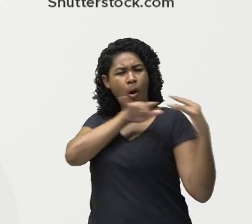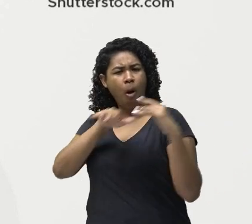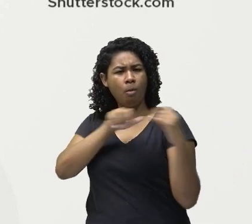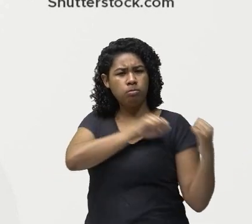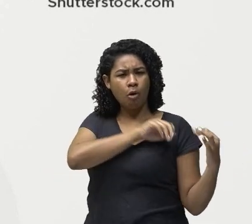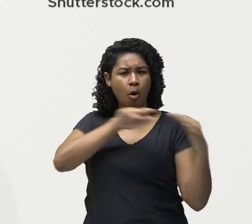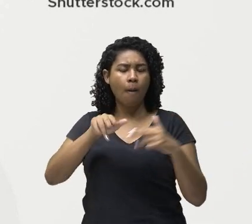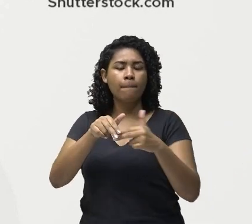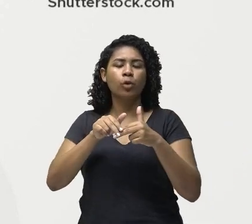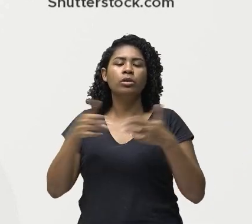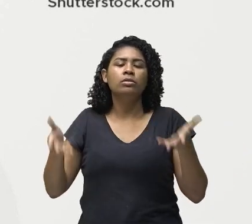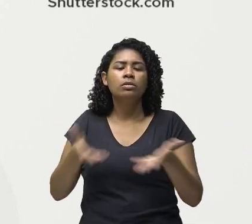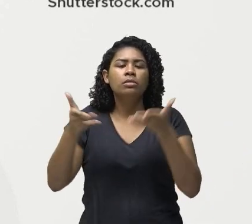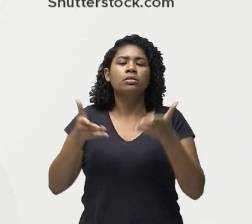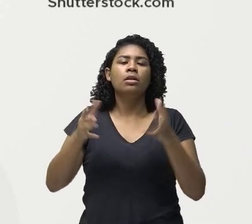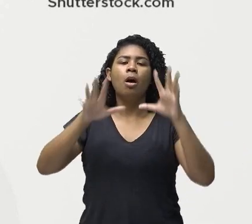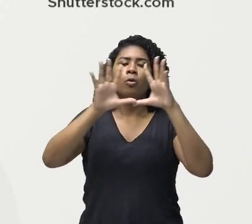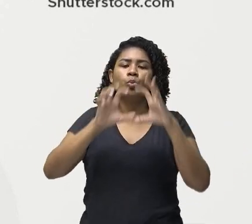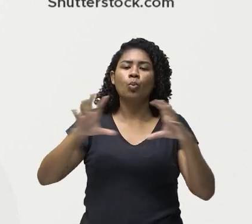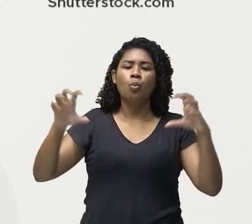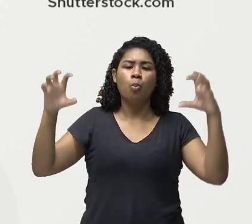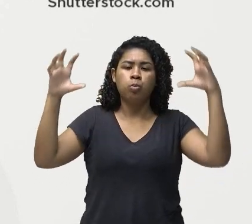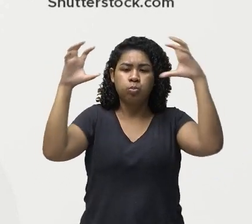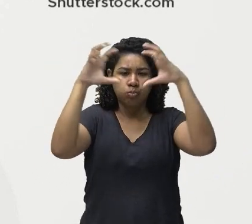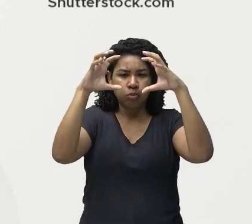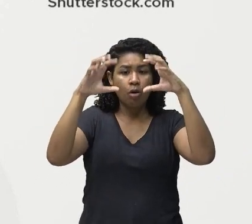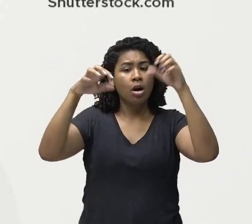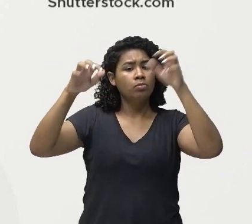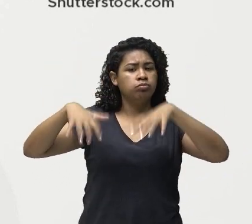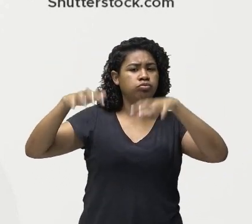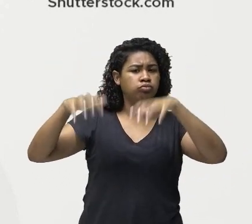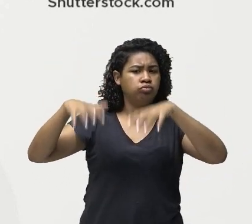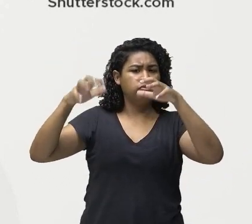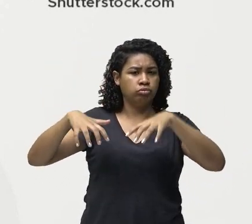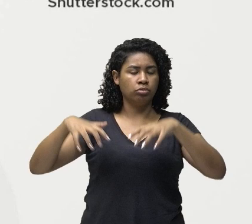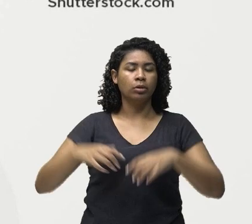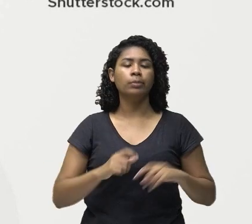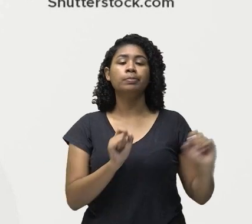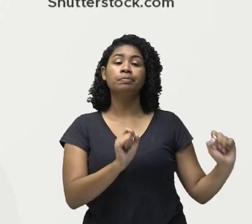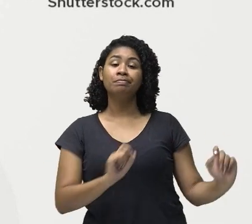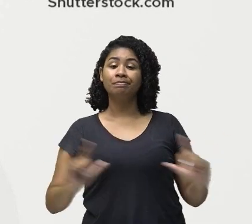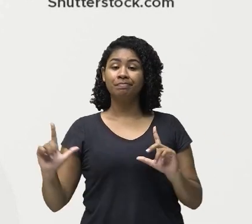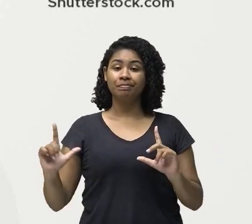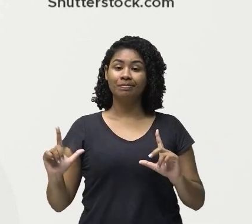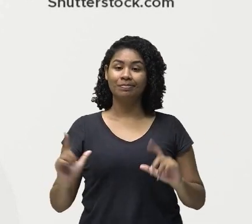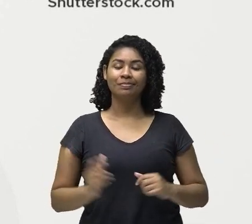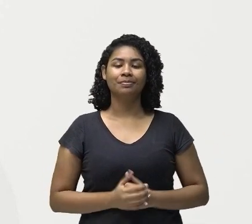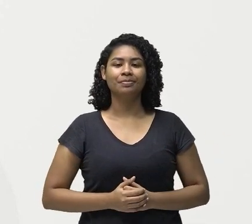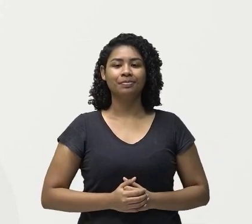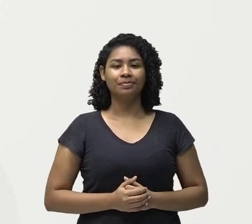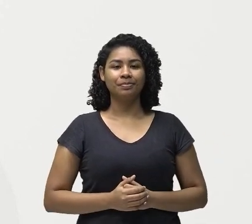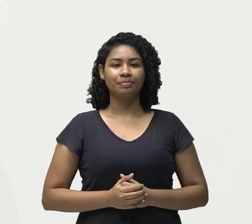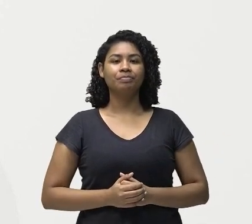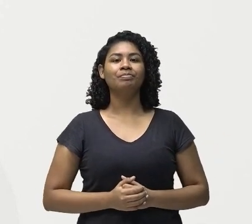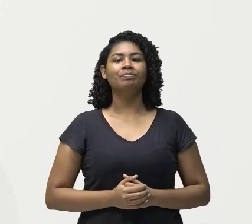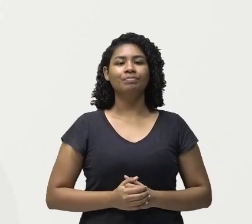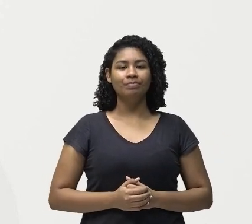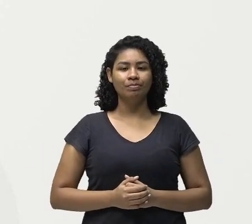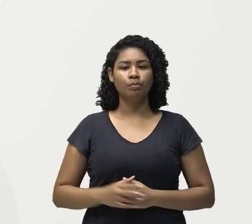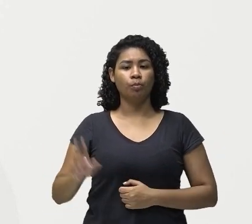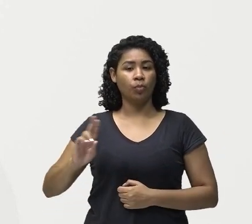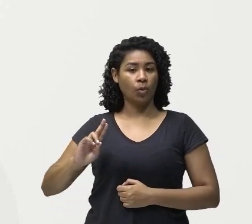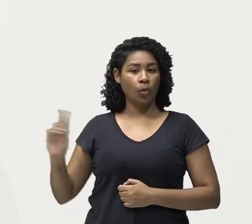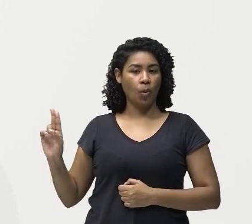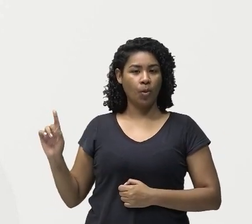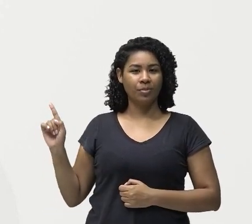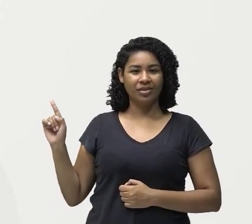de nuvens e chuva. Na nossa próxima cartela, a gente tem